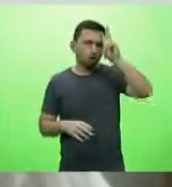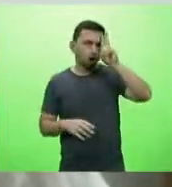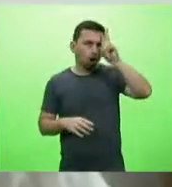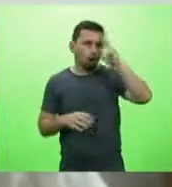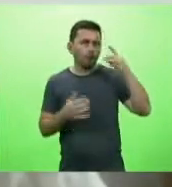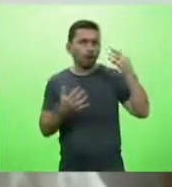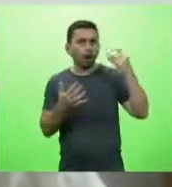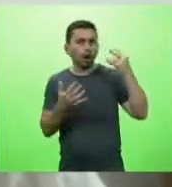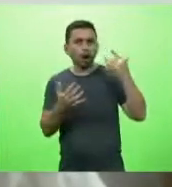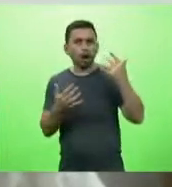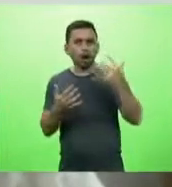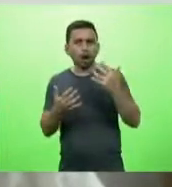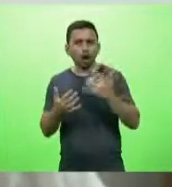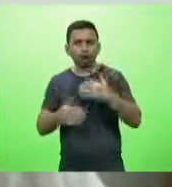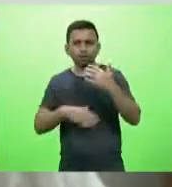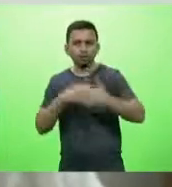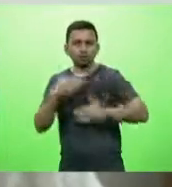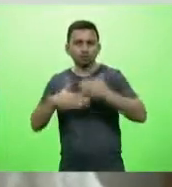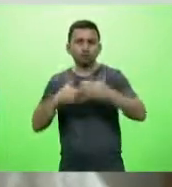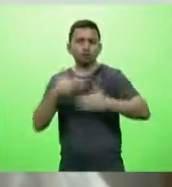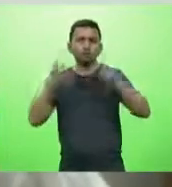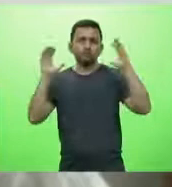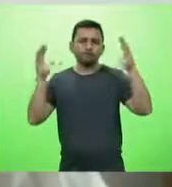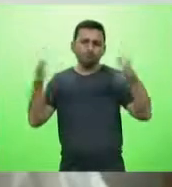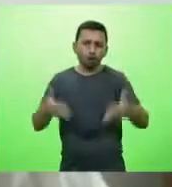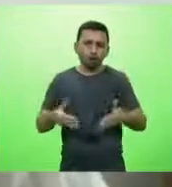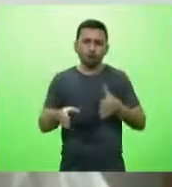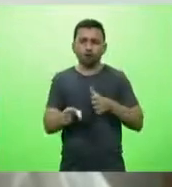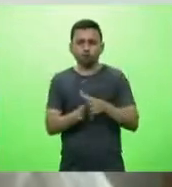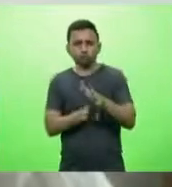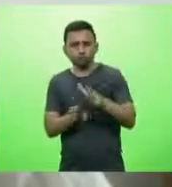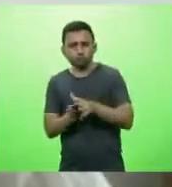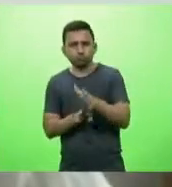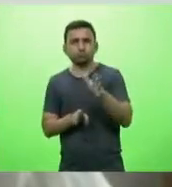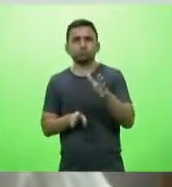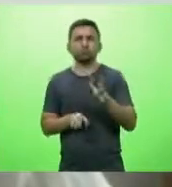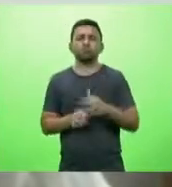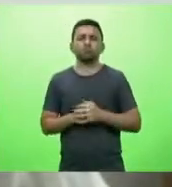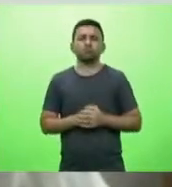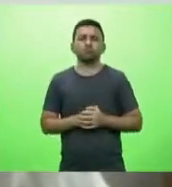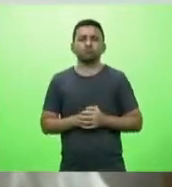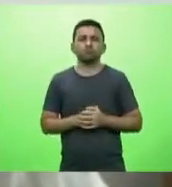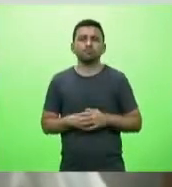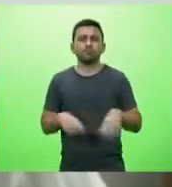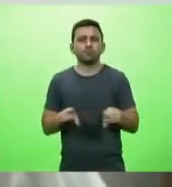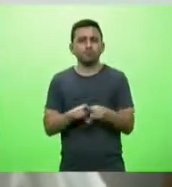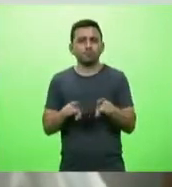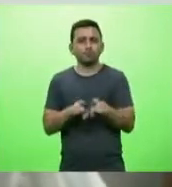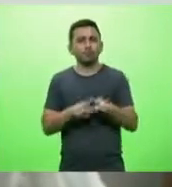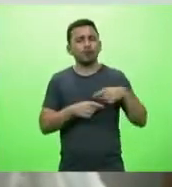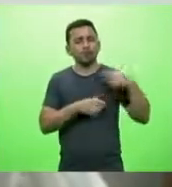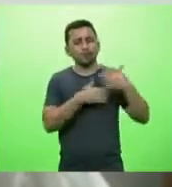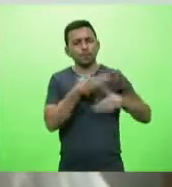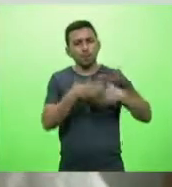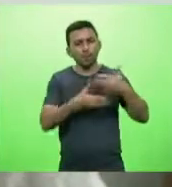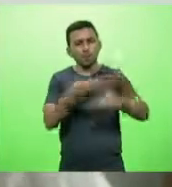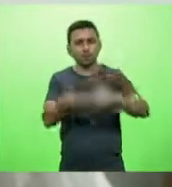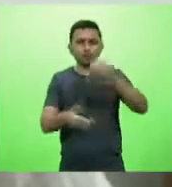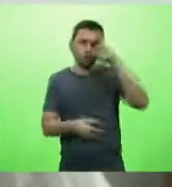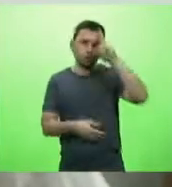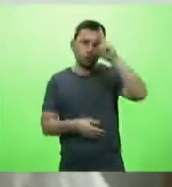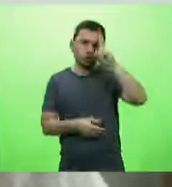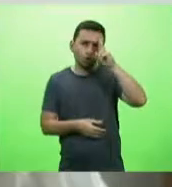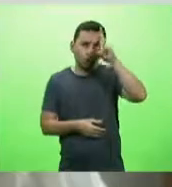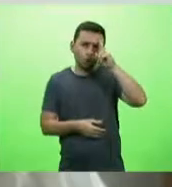construídas ao longo dos fóruns, conselhos e também ao longo da história das